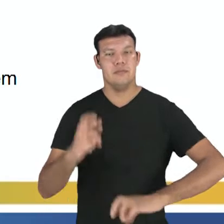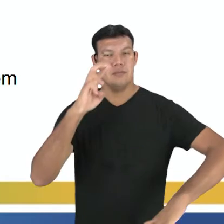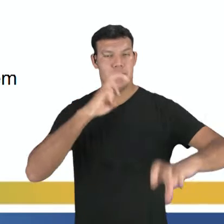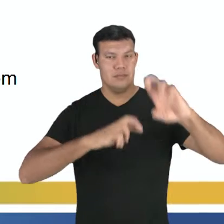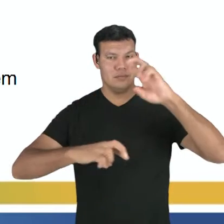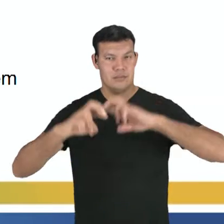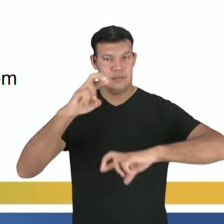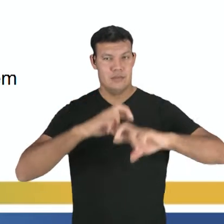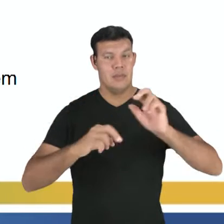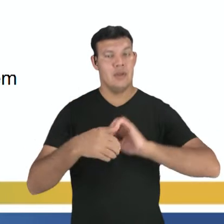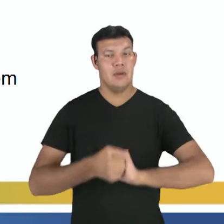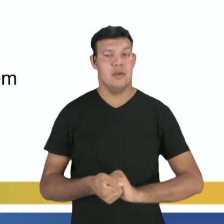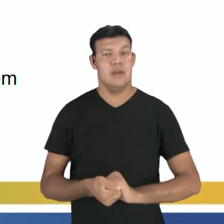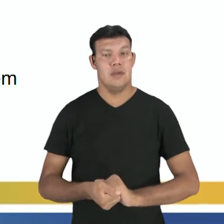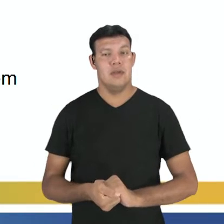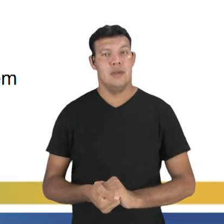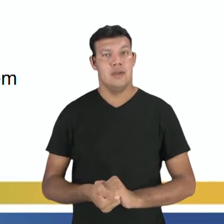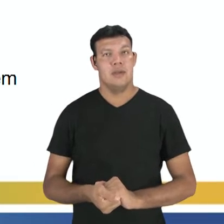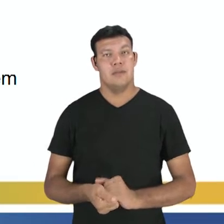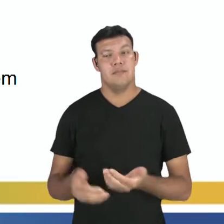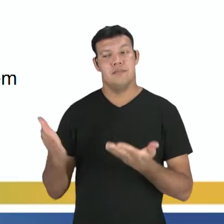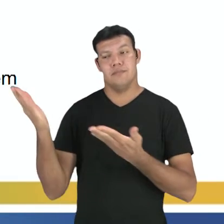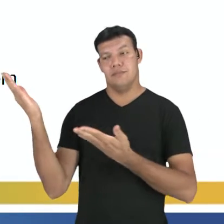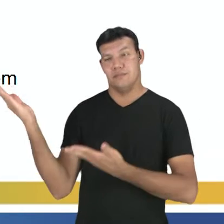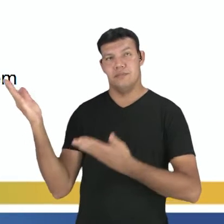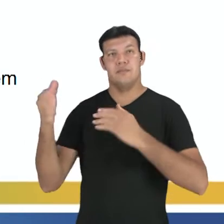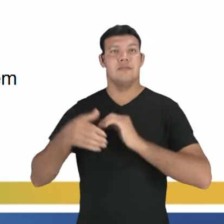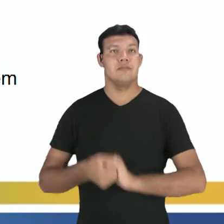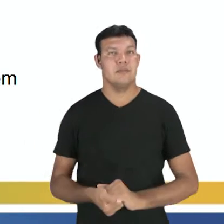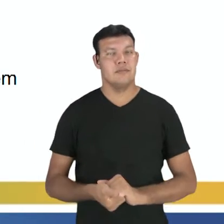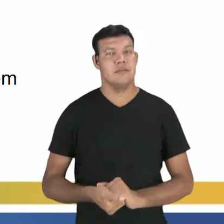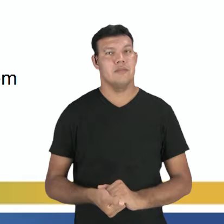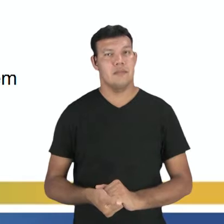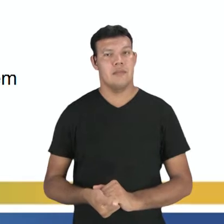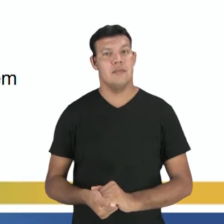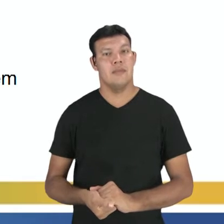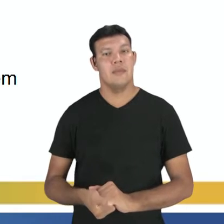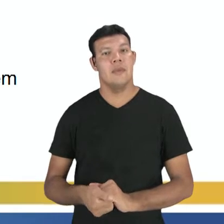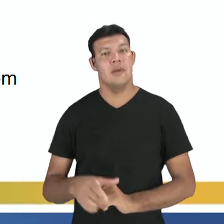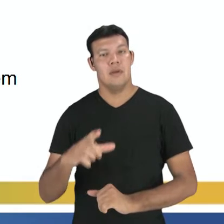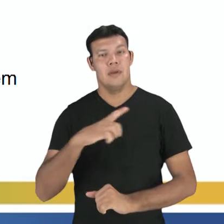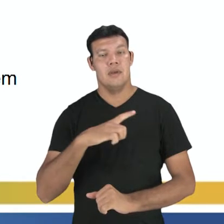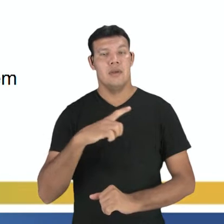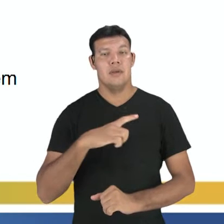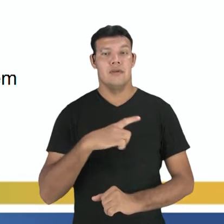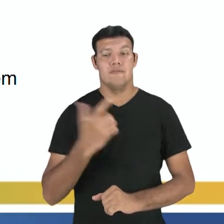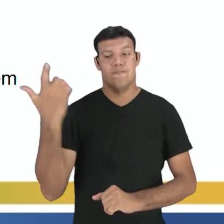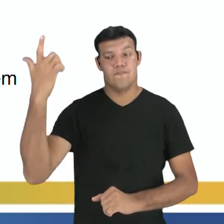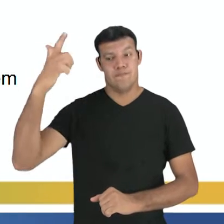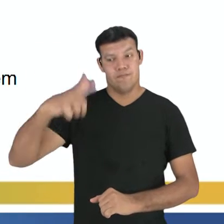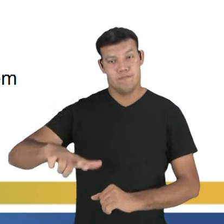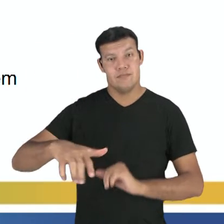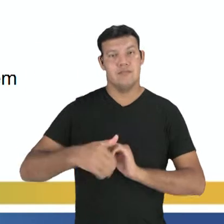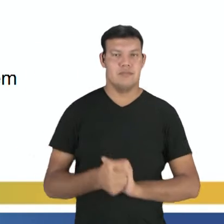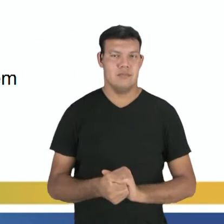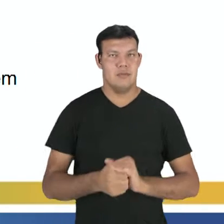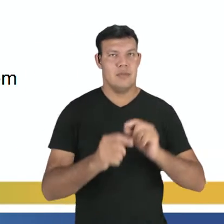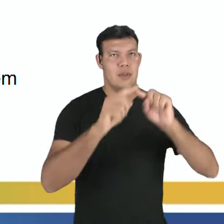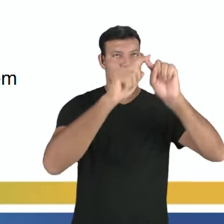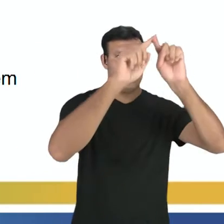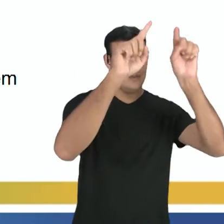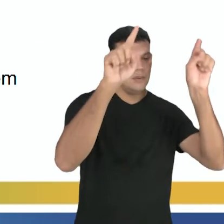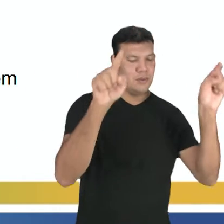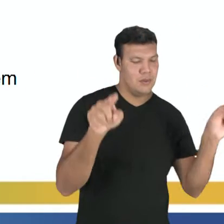Observe aí, nessa terceira imagem da minha função de A em B, nós temos aí uma repetição logo de